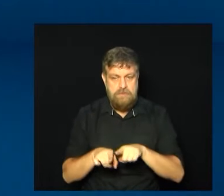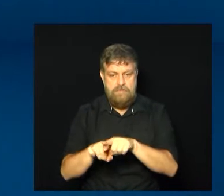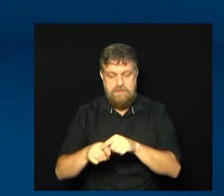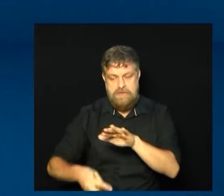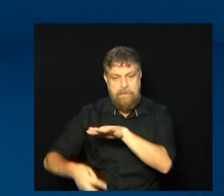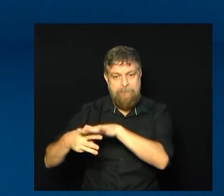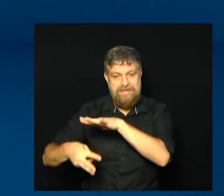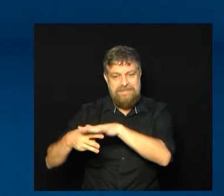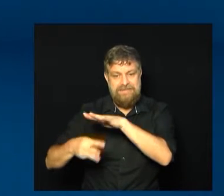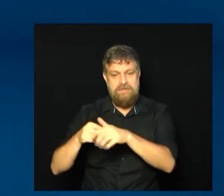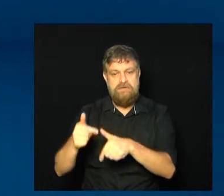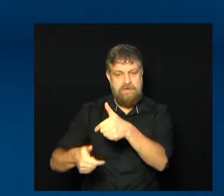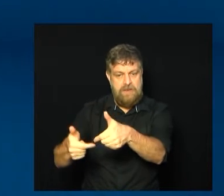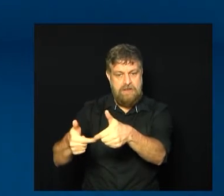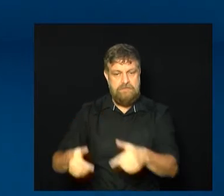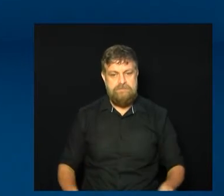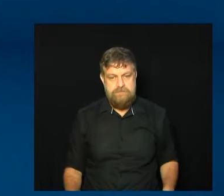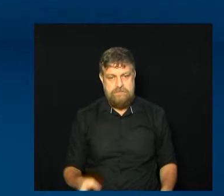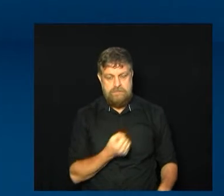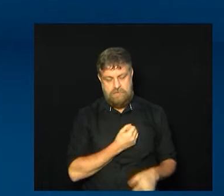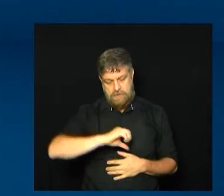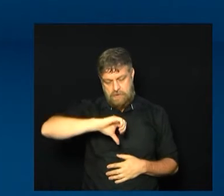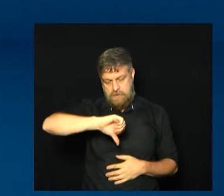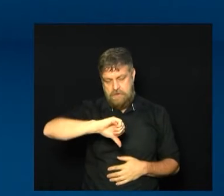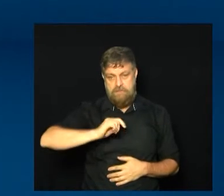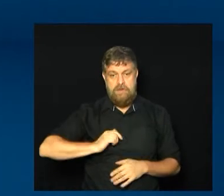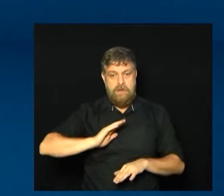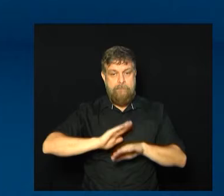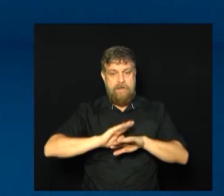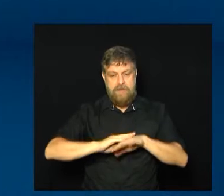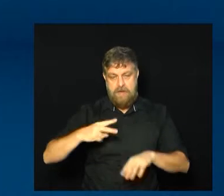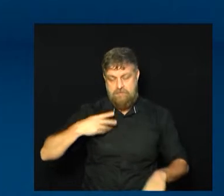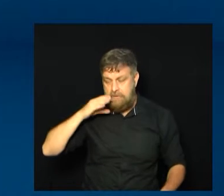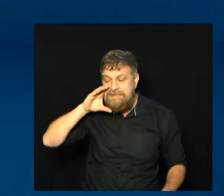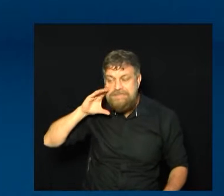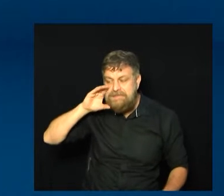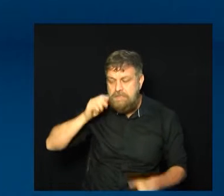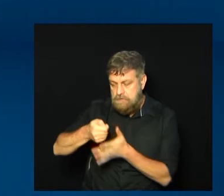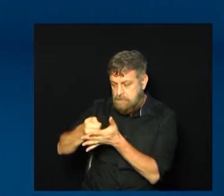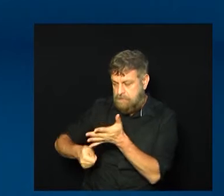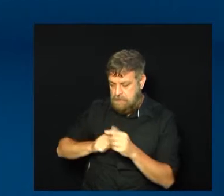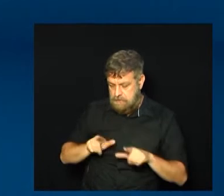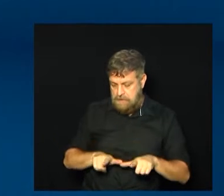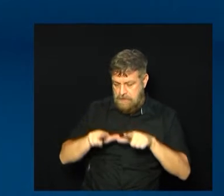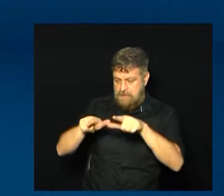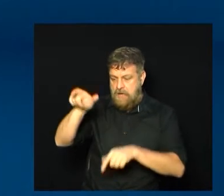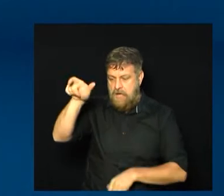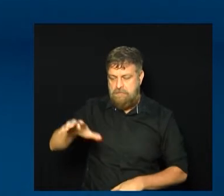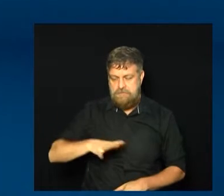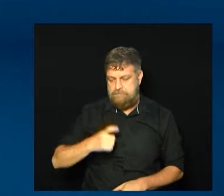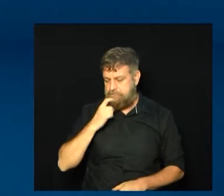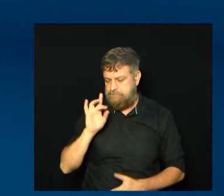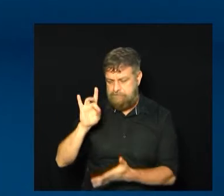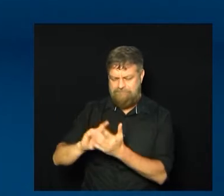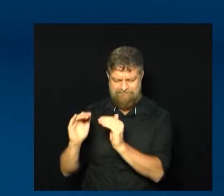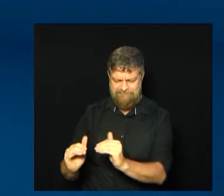desses serviços. O item 9 é o projeto de autoria do vereador Luiz Cirilo, que concede o título de cidadão emérito